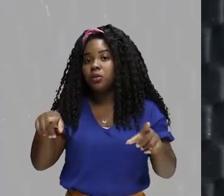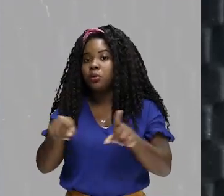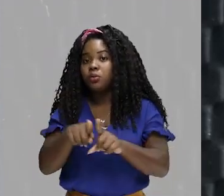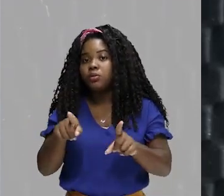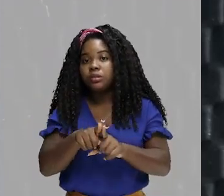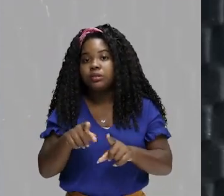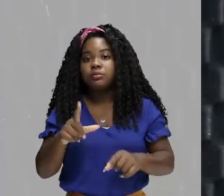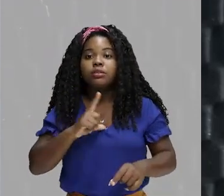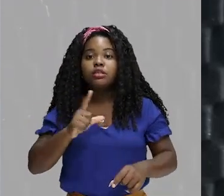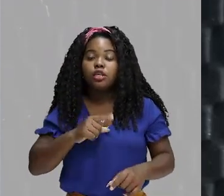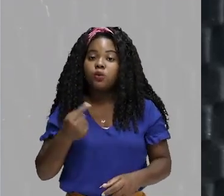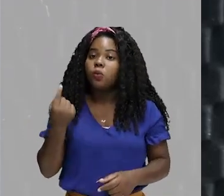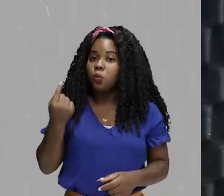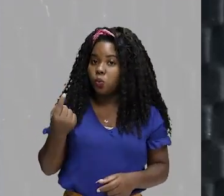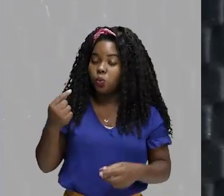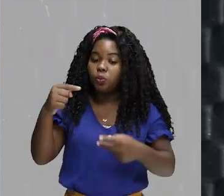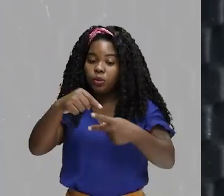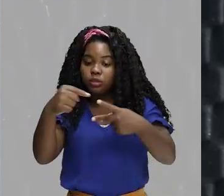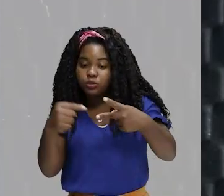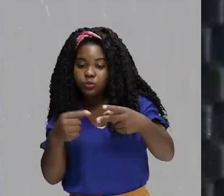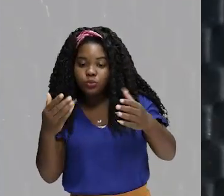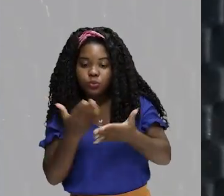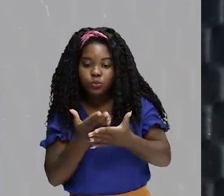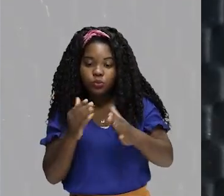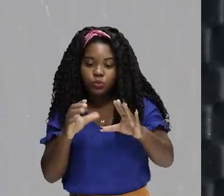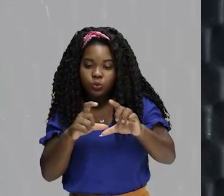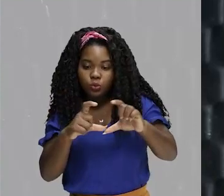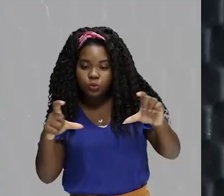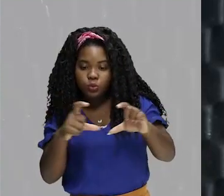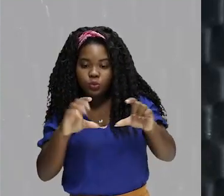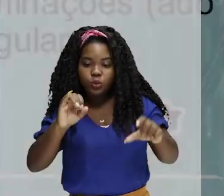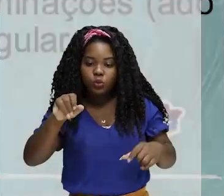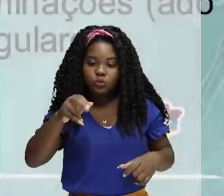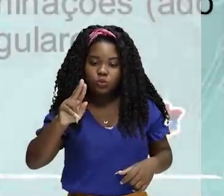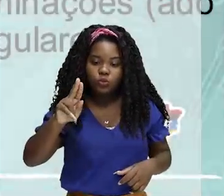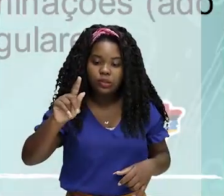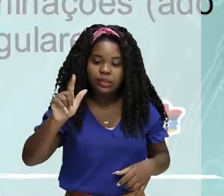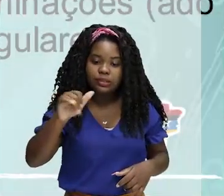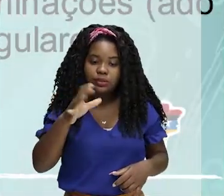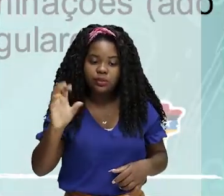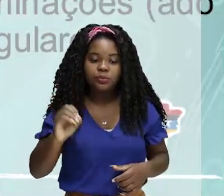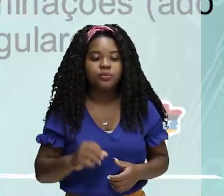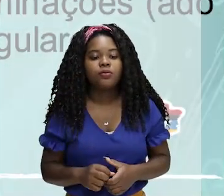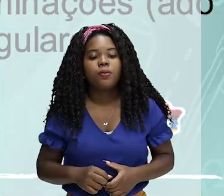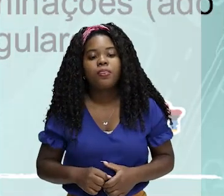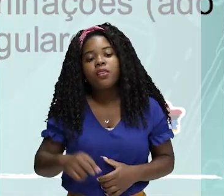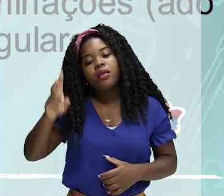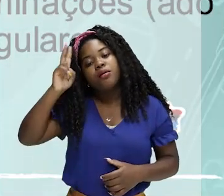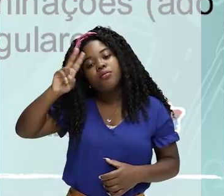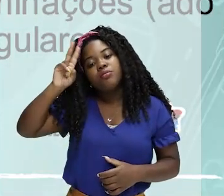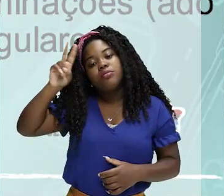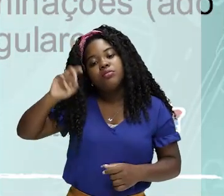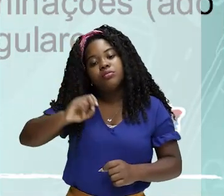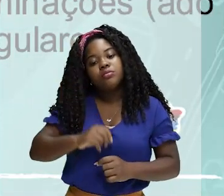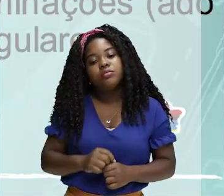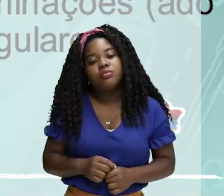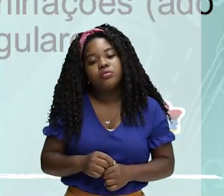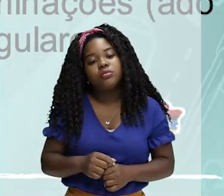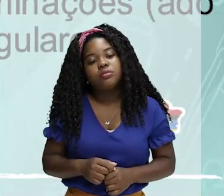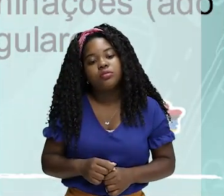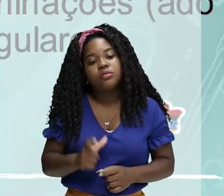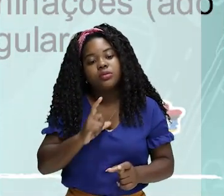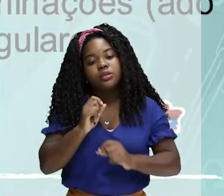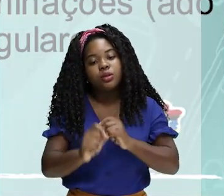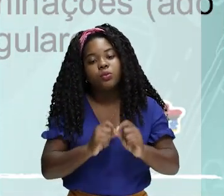um para 2 terminações, tá? 2 conjugações. Então, para relembrar o modo subjuntivo, serve